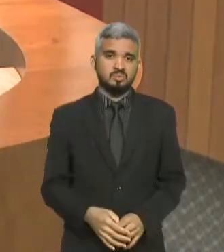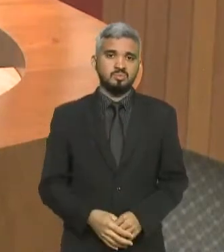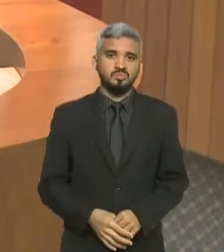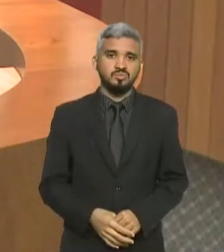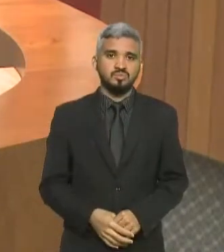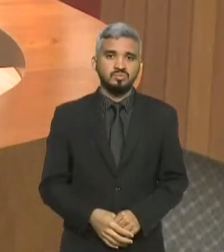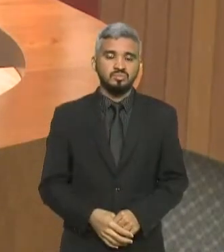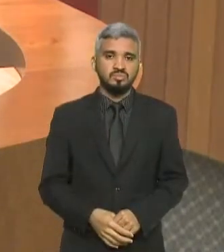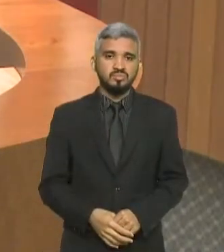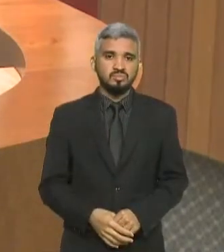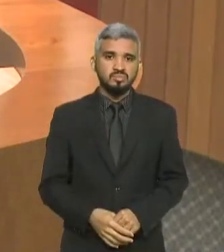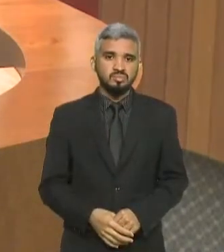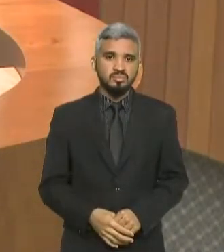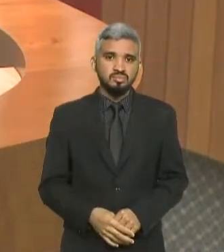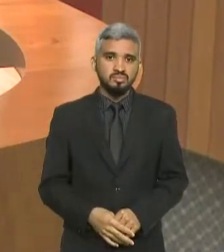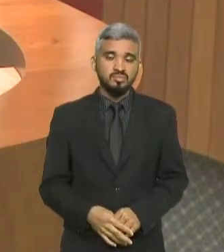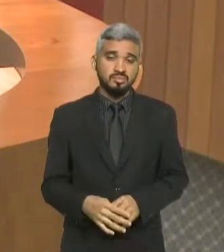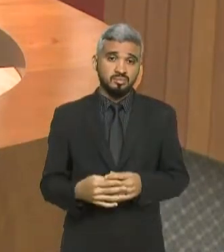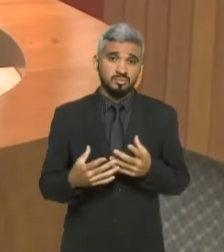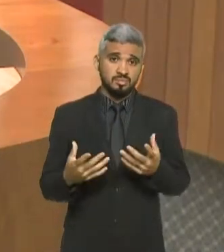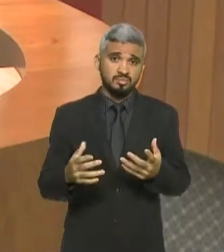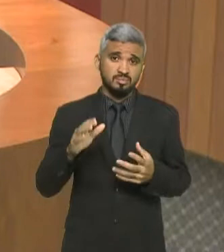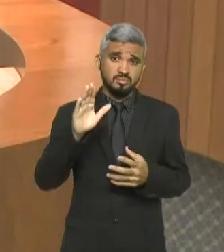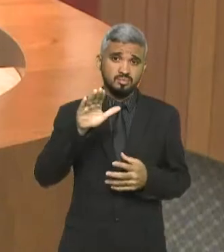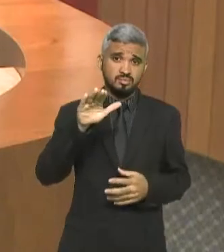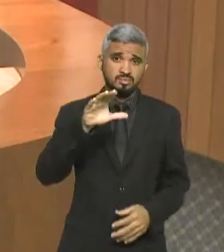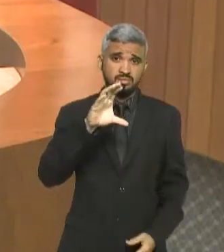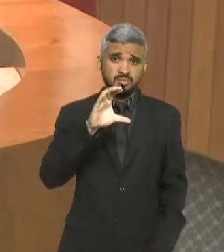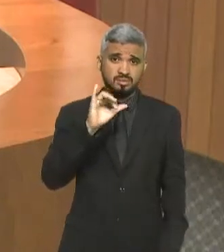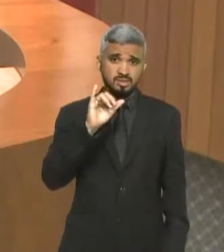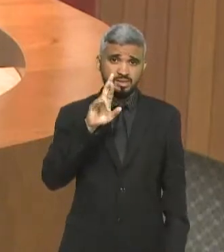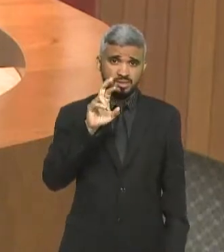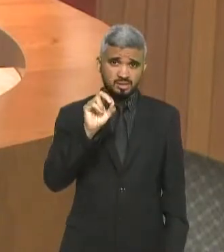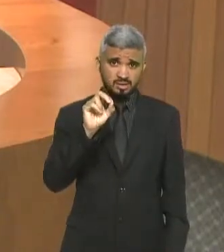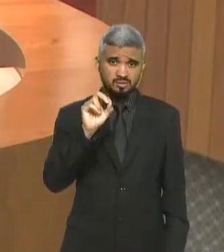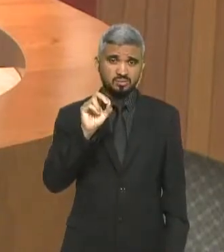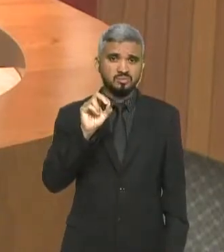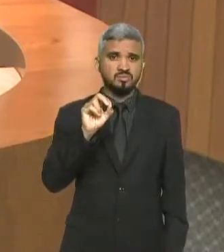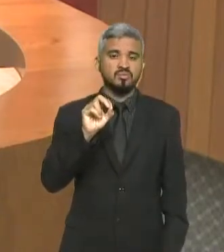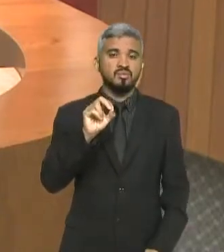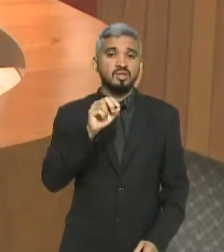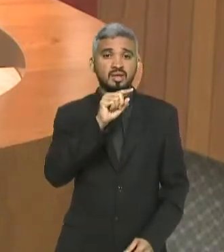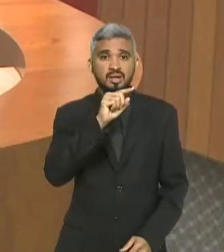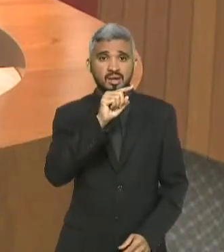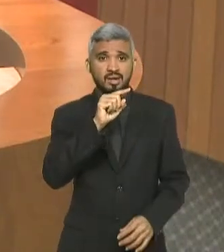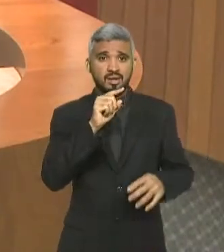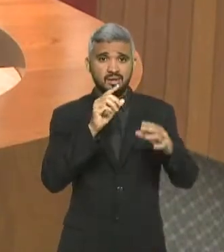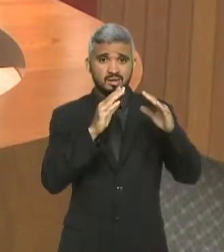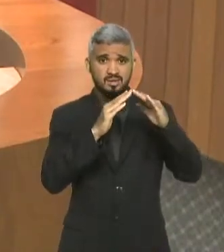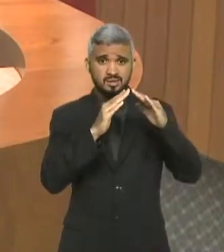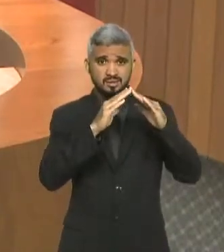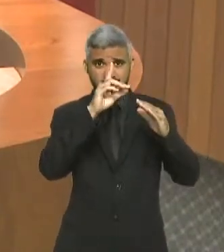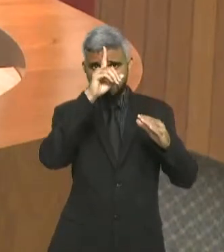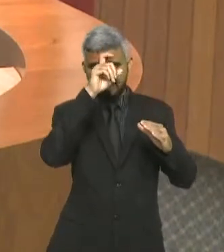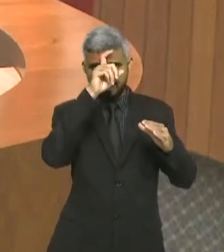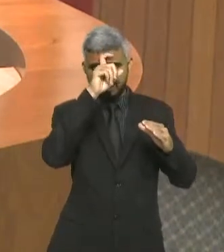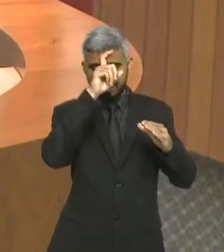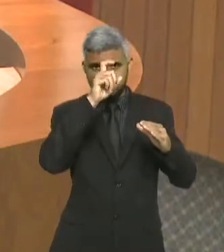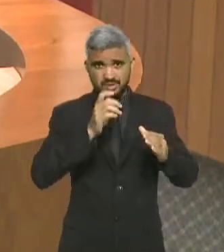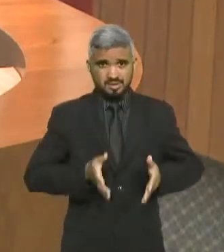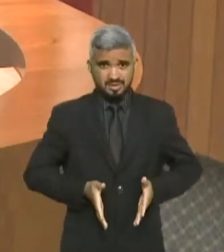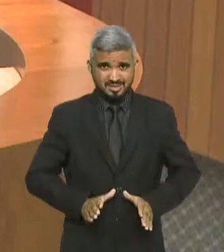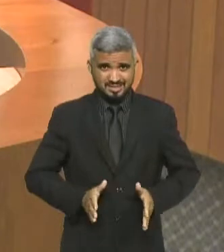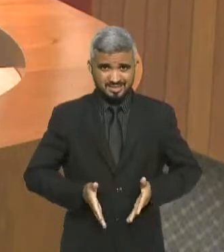Neto, enquanto isso, a maternidade Carmosina Coutinho